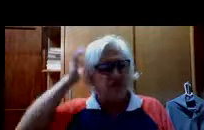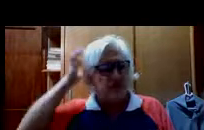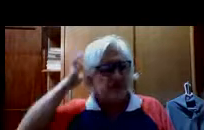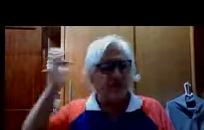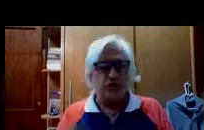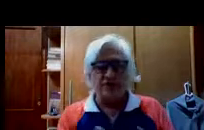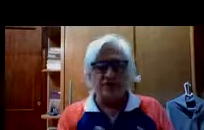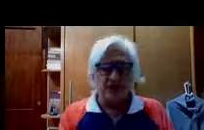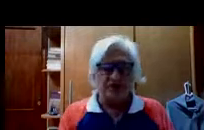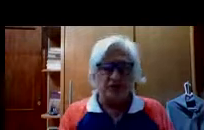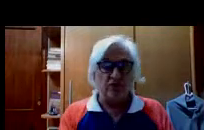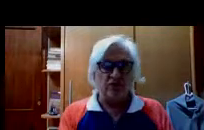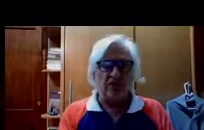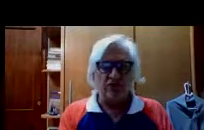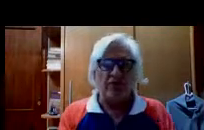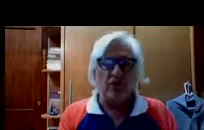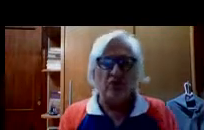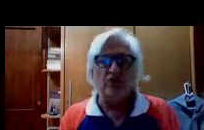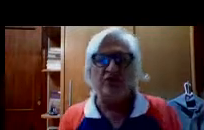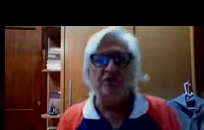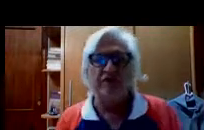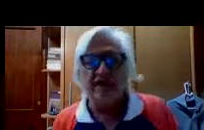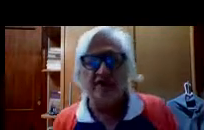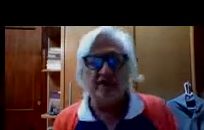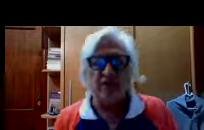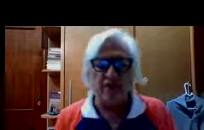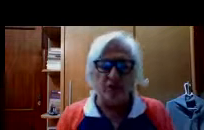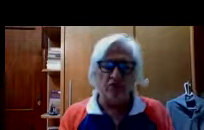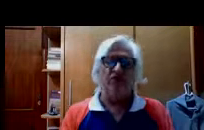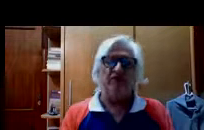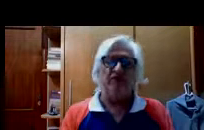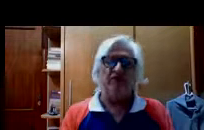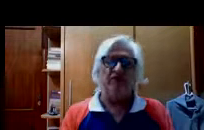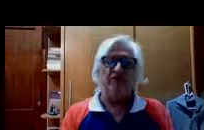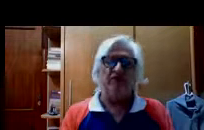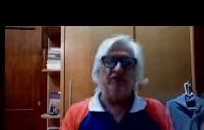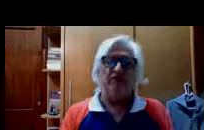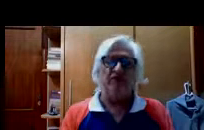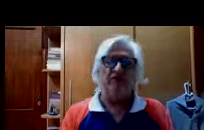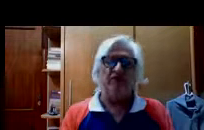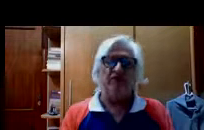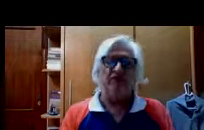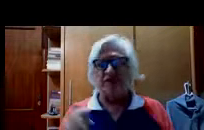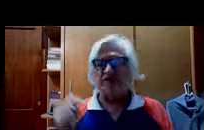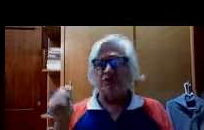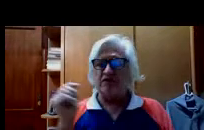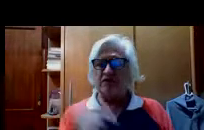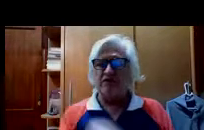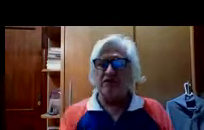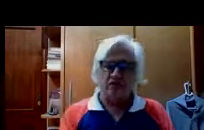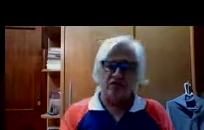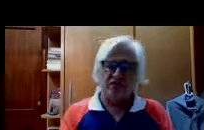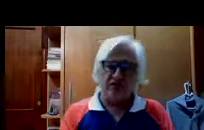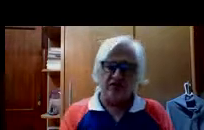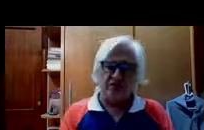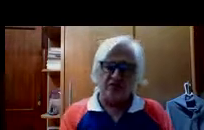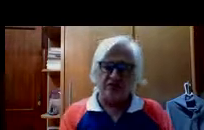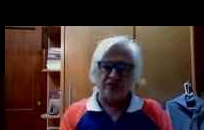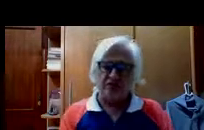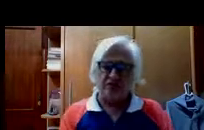vou falar de um que eu acho legal, tungstênio. Tungstênio tem uma boa condutividade elétrica, tem uma boa condutividade térmica. Mas aí você oxida